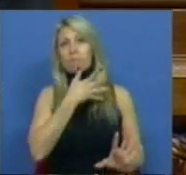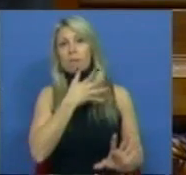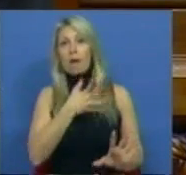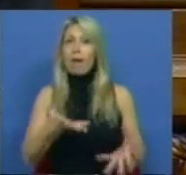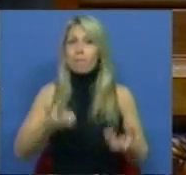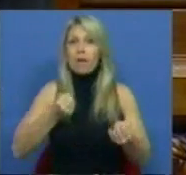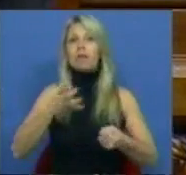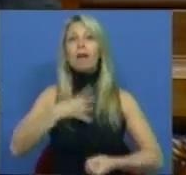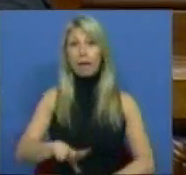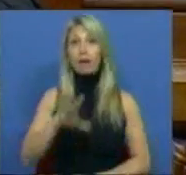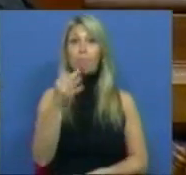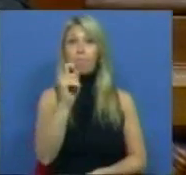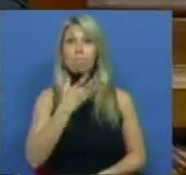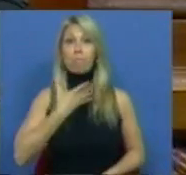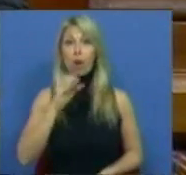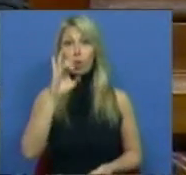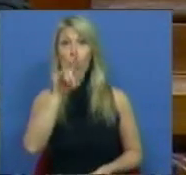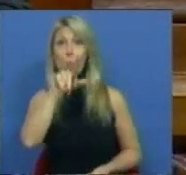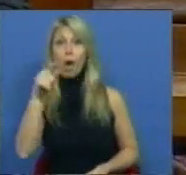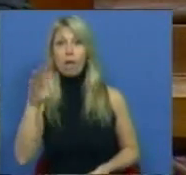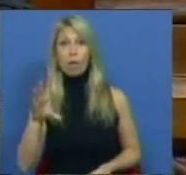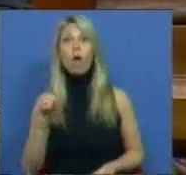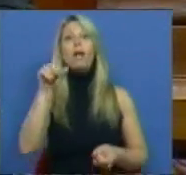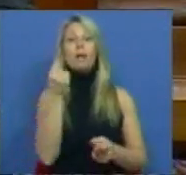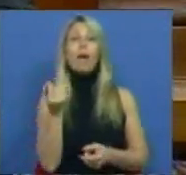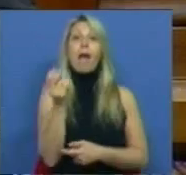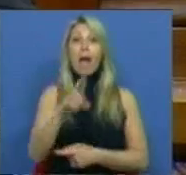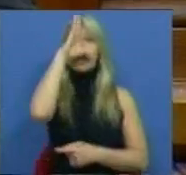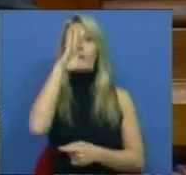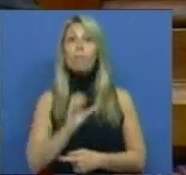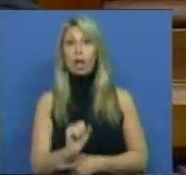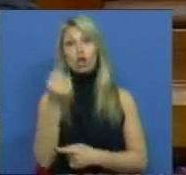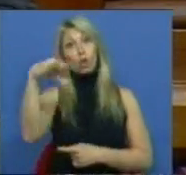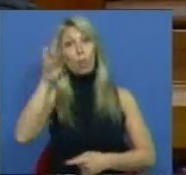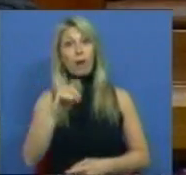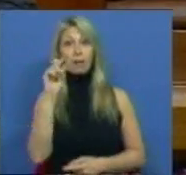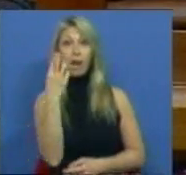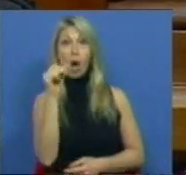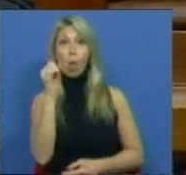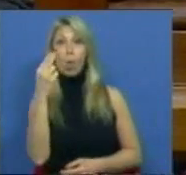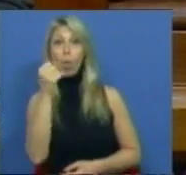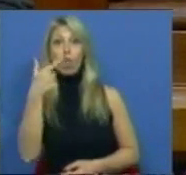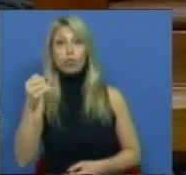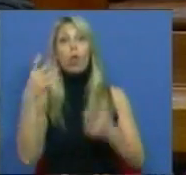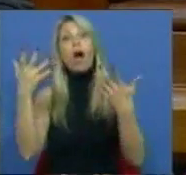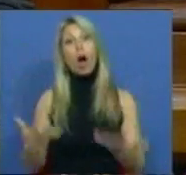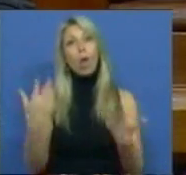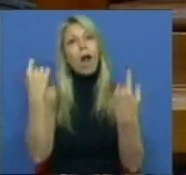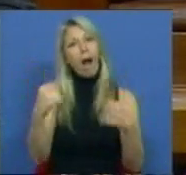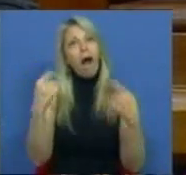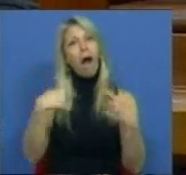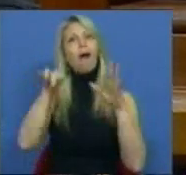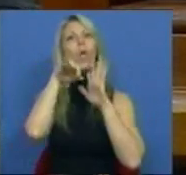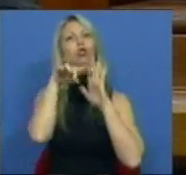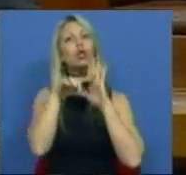Coelho e como recomenda o ex-ministro do Partido Socialista, Augusto Mateus, agora com um estatuto